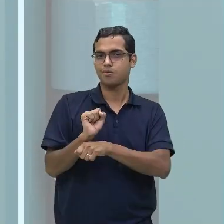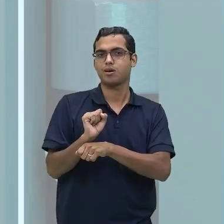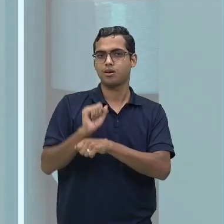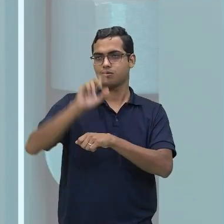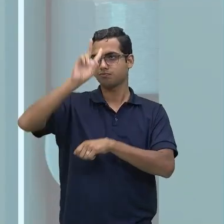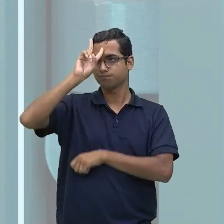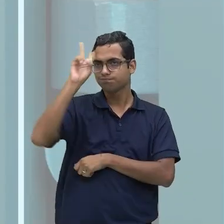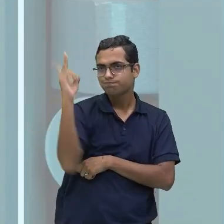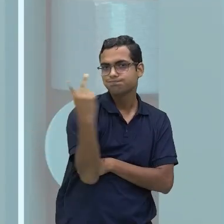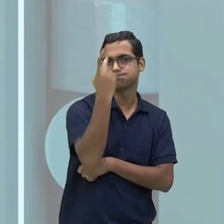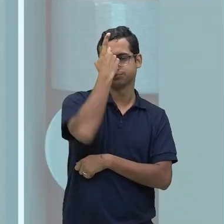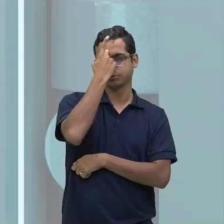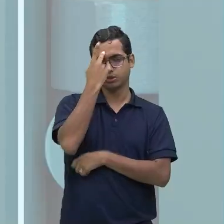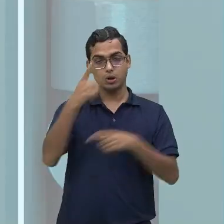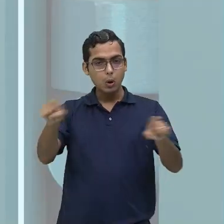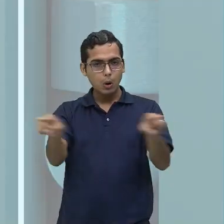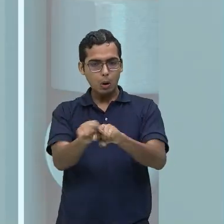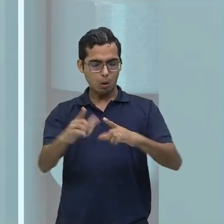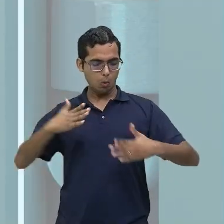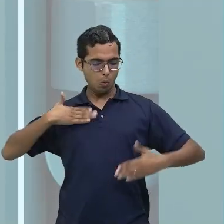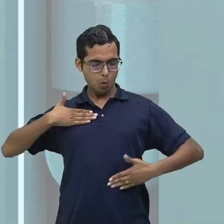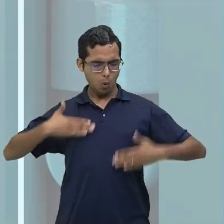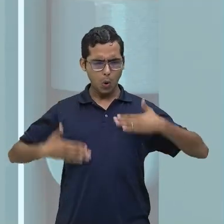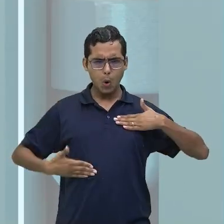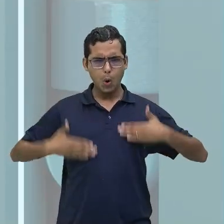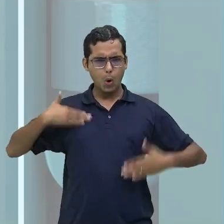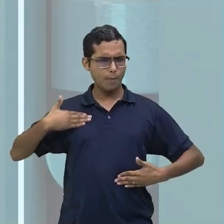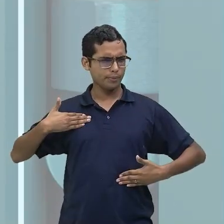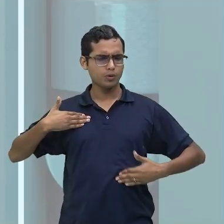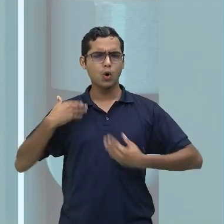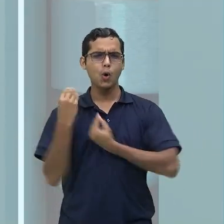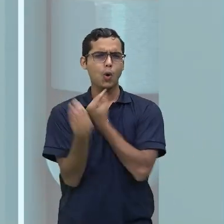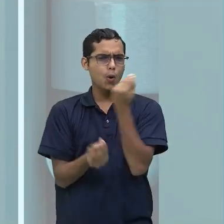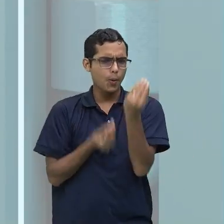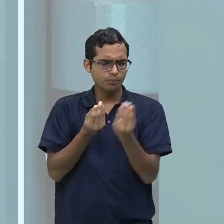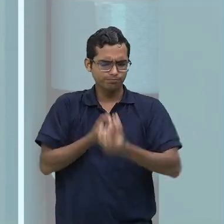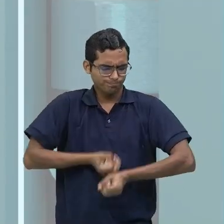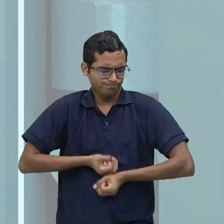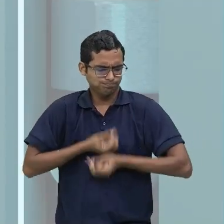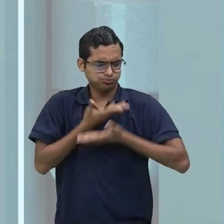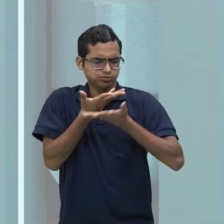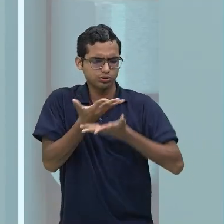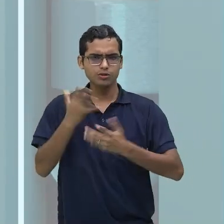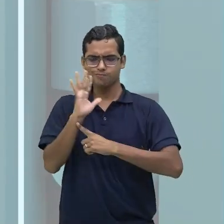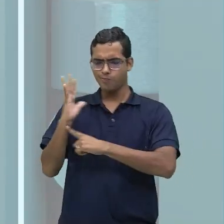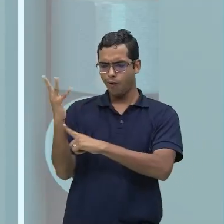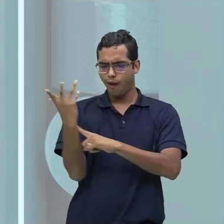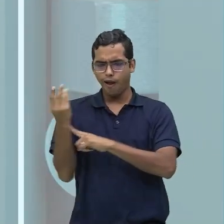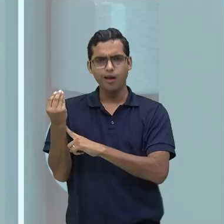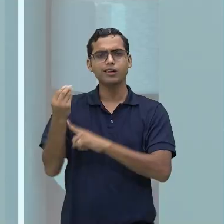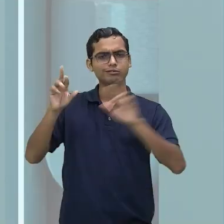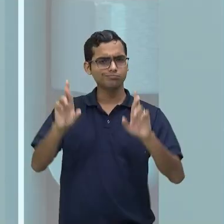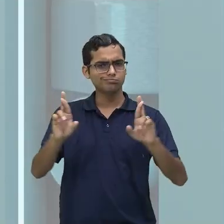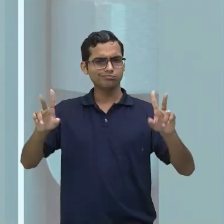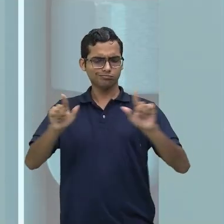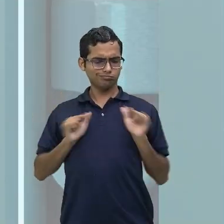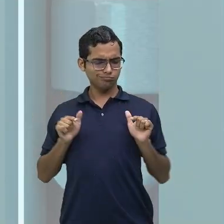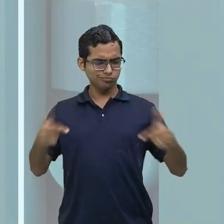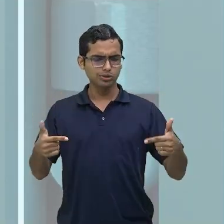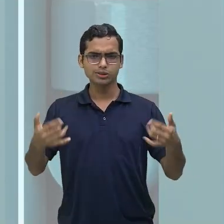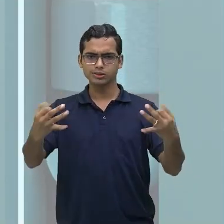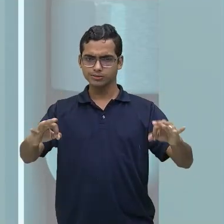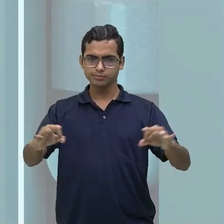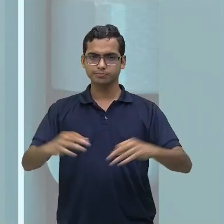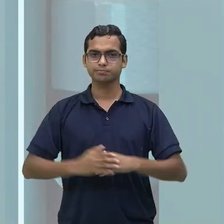em caixas. Eu posso criar e fazer coisas diferentes, fugindo do padrão. Então, vamos lá ao